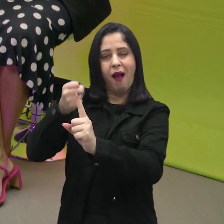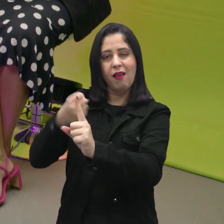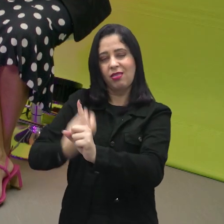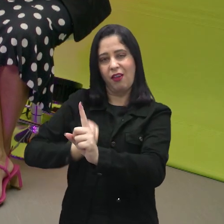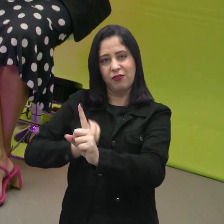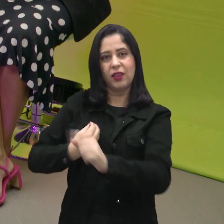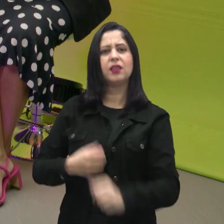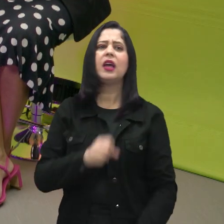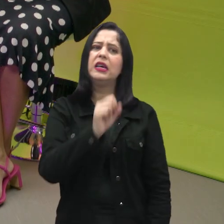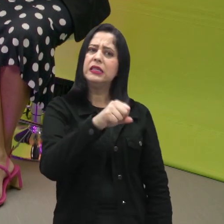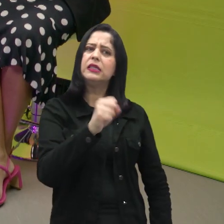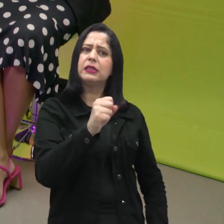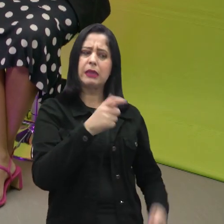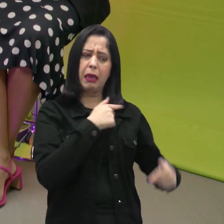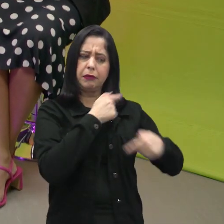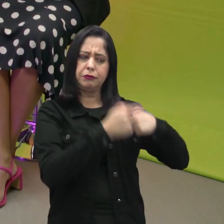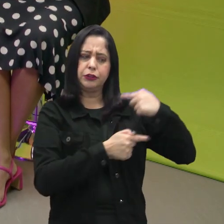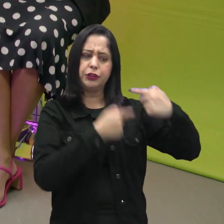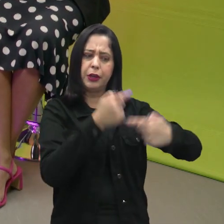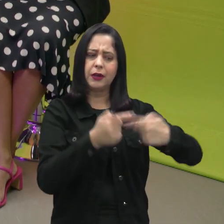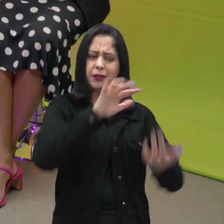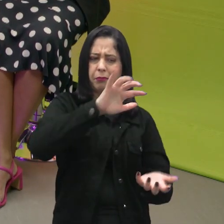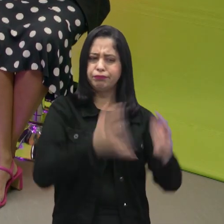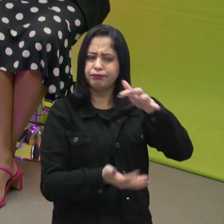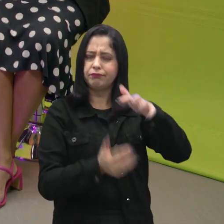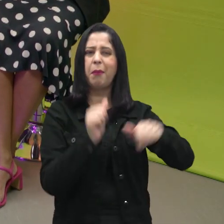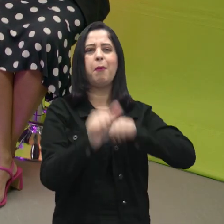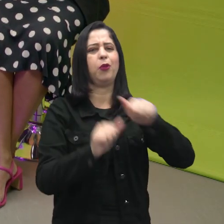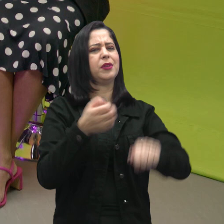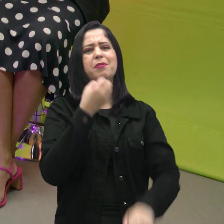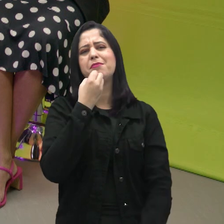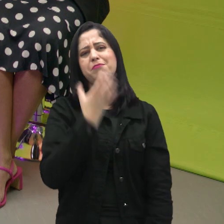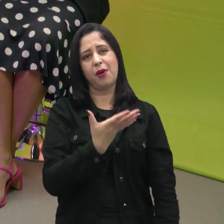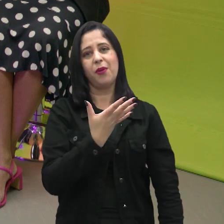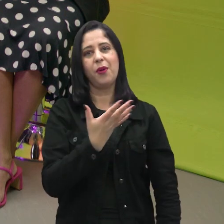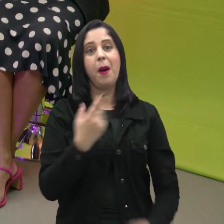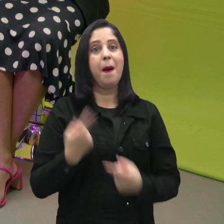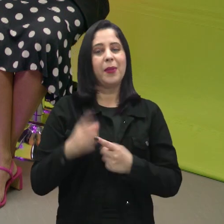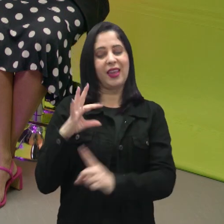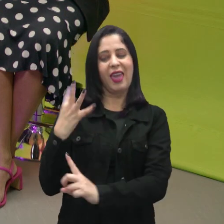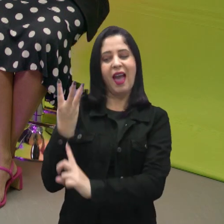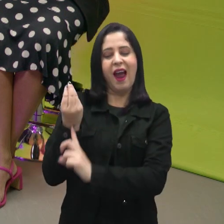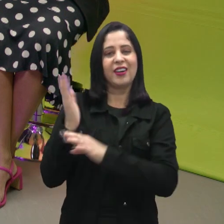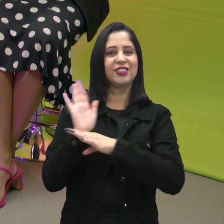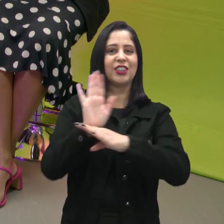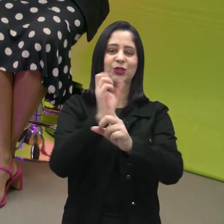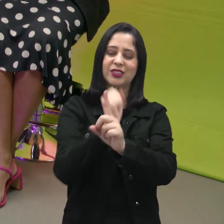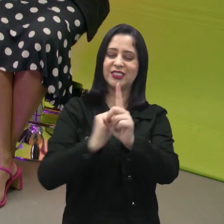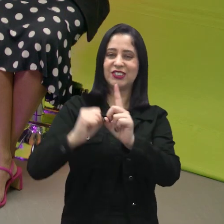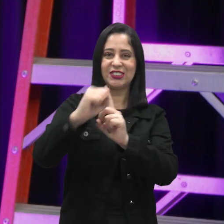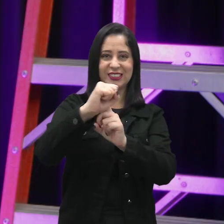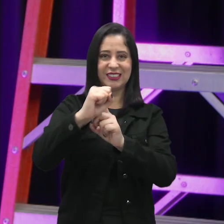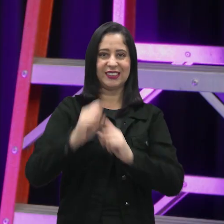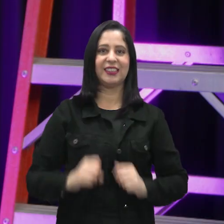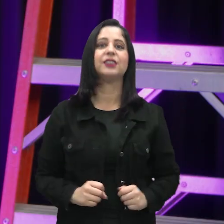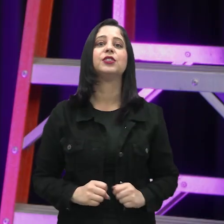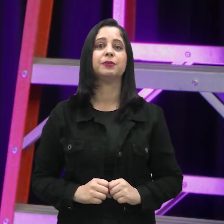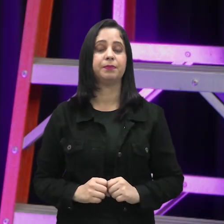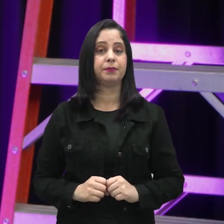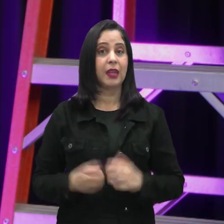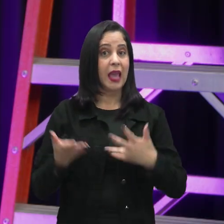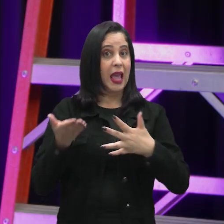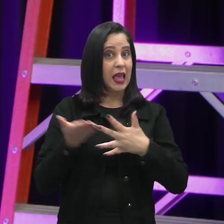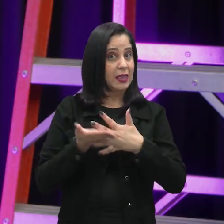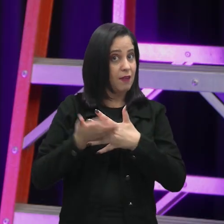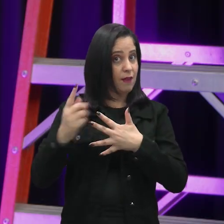tantas crianças, Transformando gerações, na verdade, Isso é muito bom, que a gente consegue usar a arte a favor da sociedade, isso é incrível. Isso mesmo.